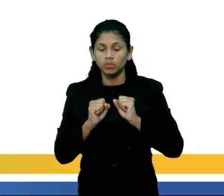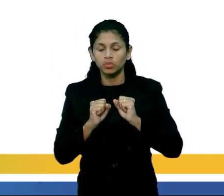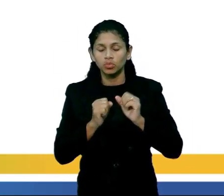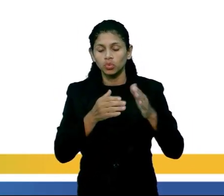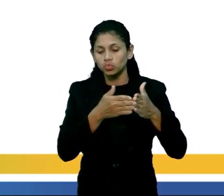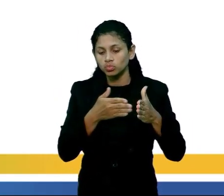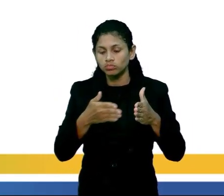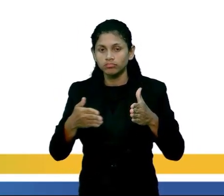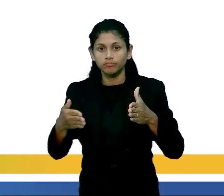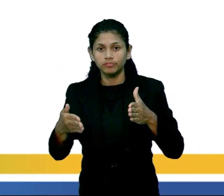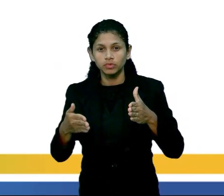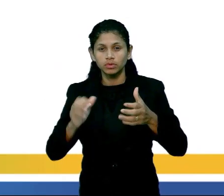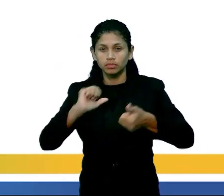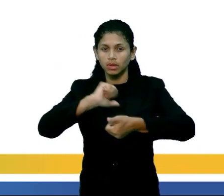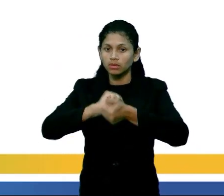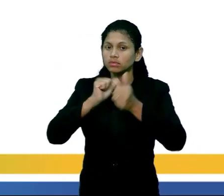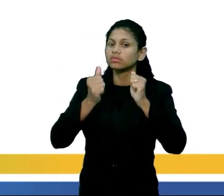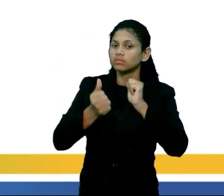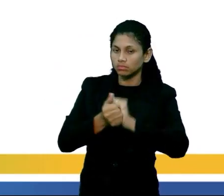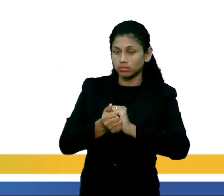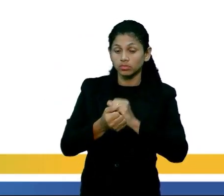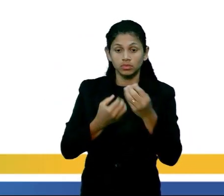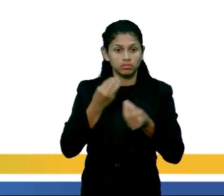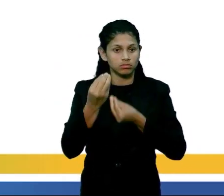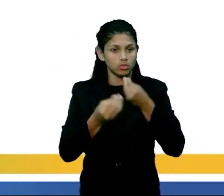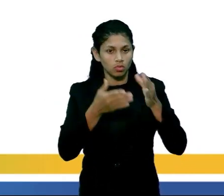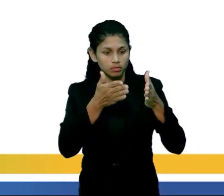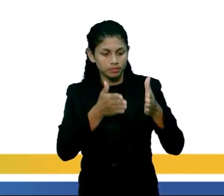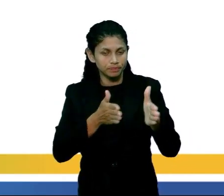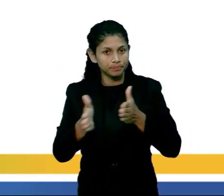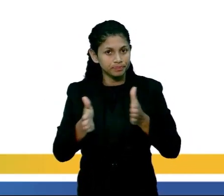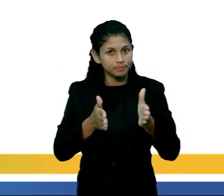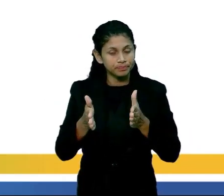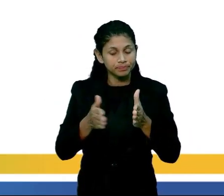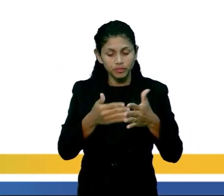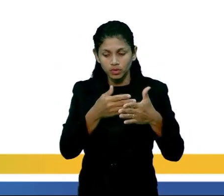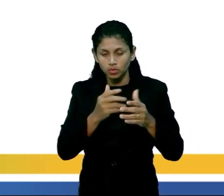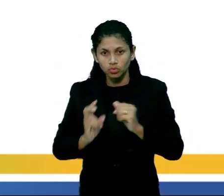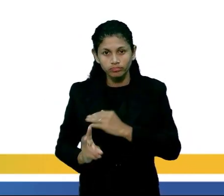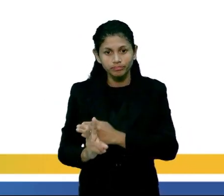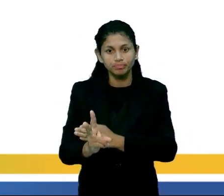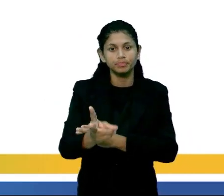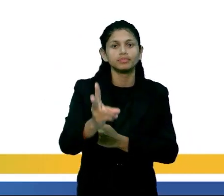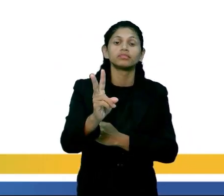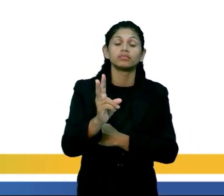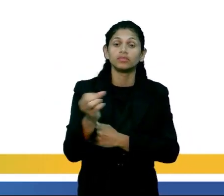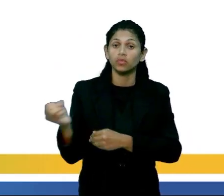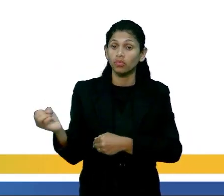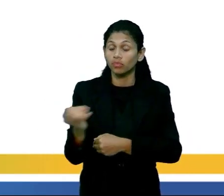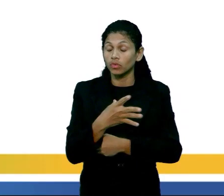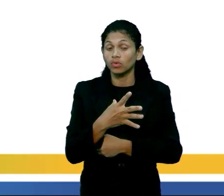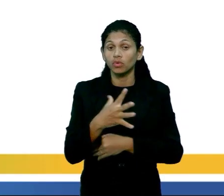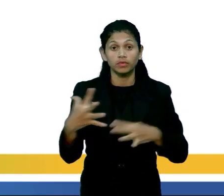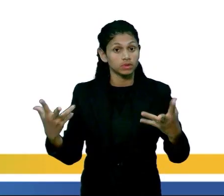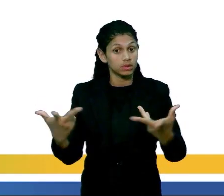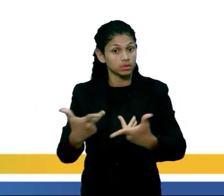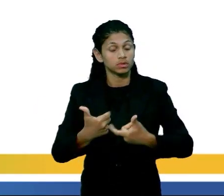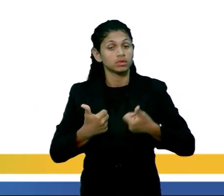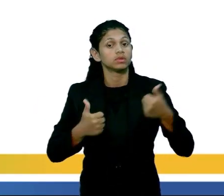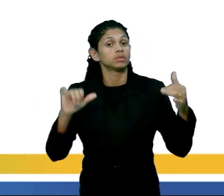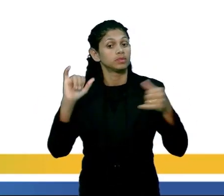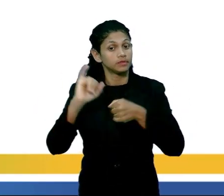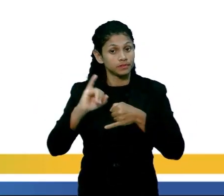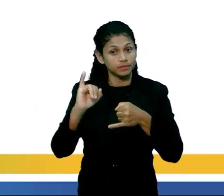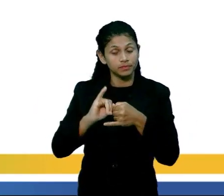processo adaptativo, isto é, como um processo contínuo em que novas habilidades são formadas com base na